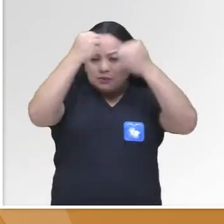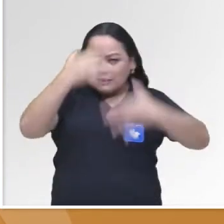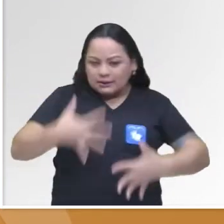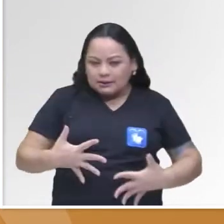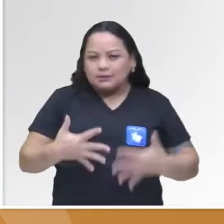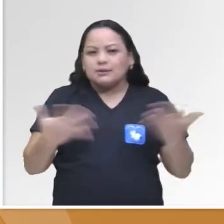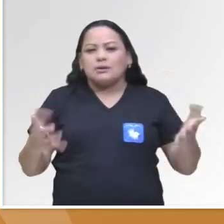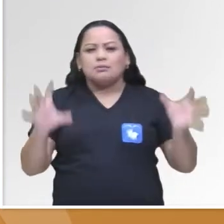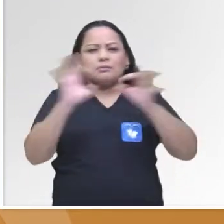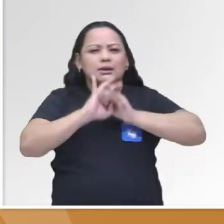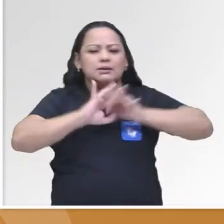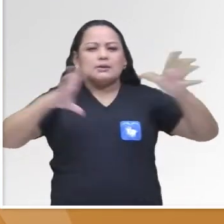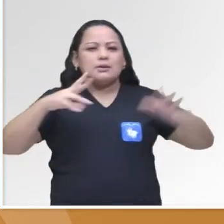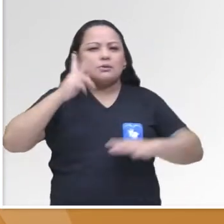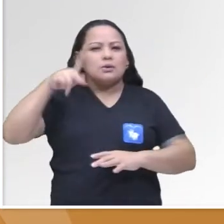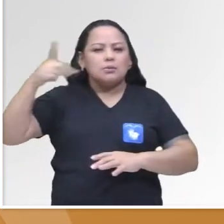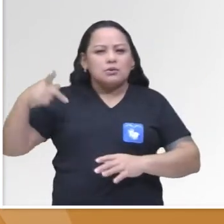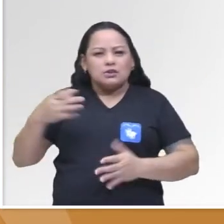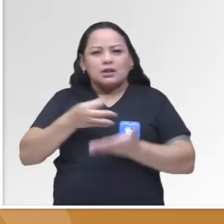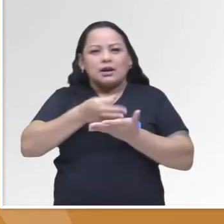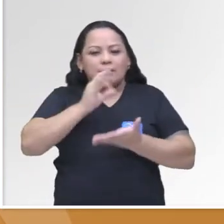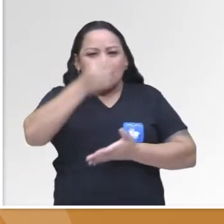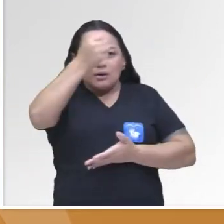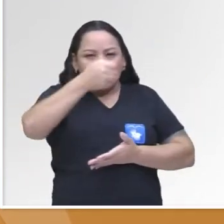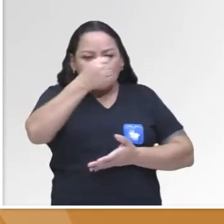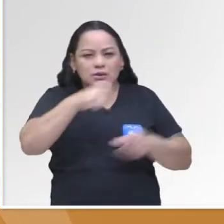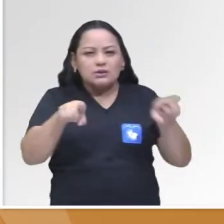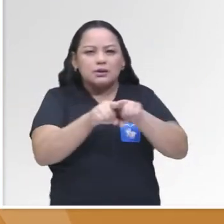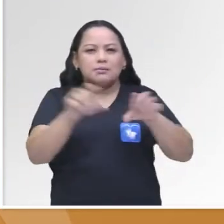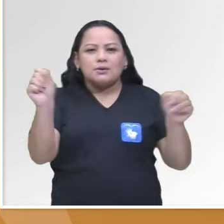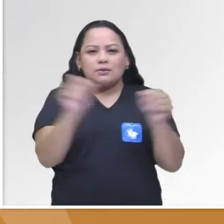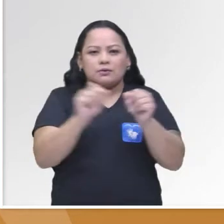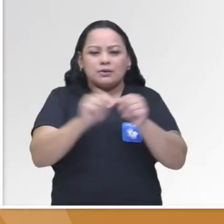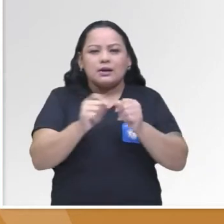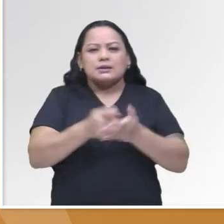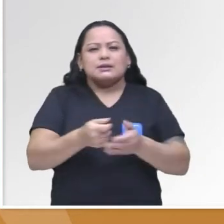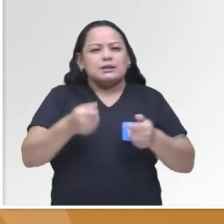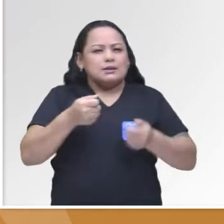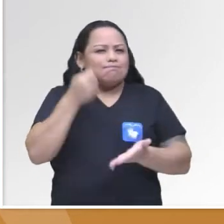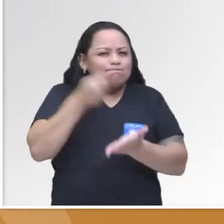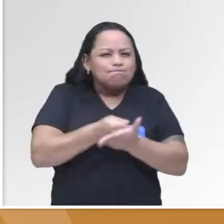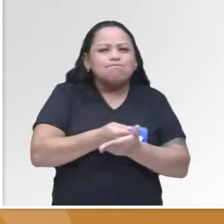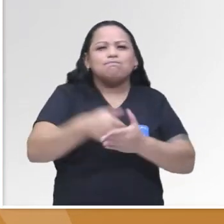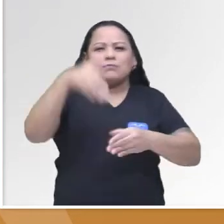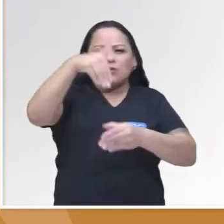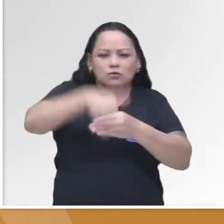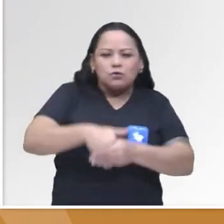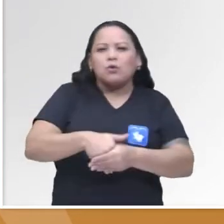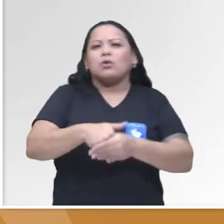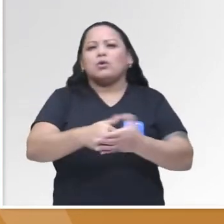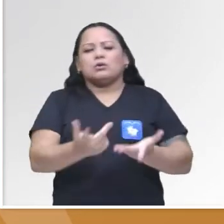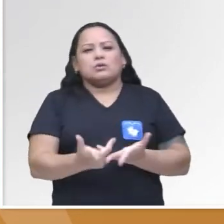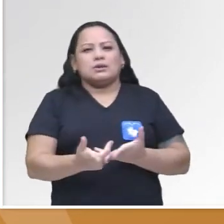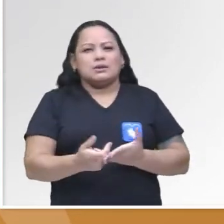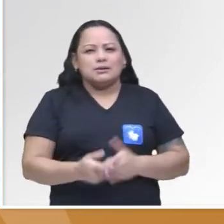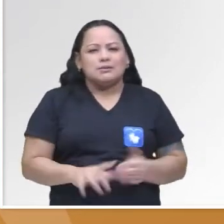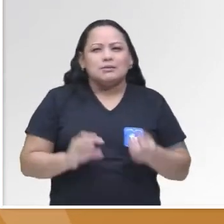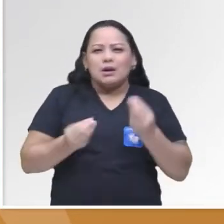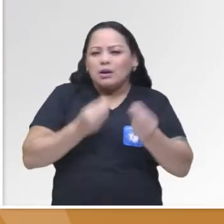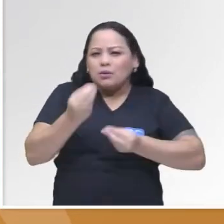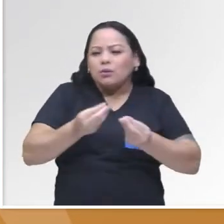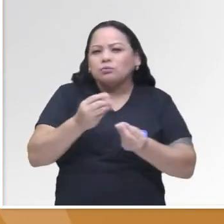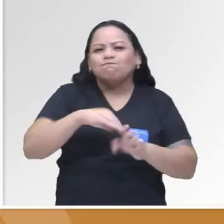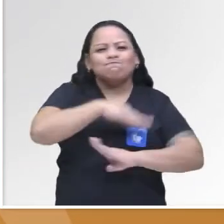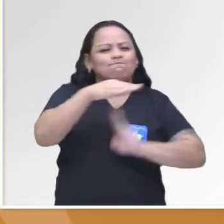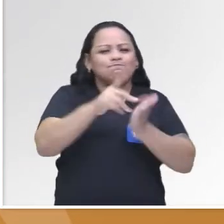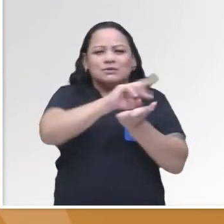a ruptura da política do café com leite e daquelas práticas do voto de cabresto, das fraudes eleitorais e tudo mais, que até então eram